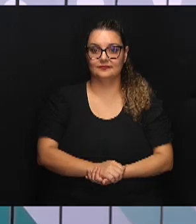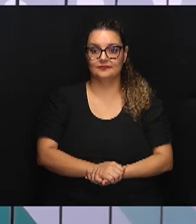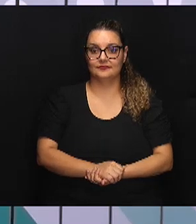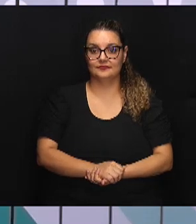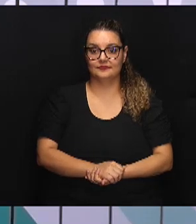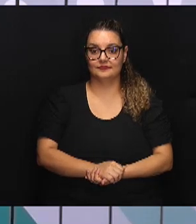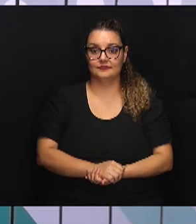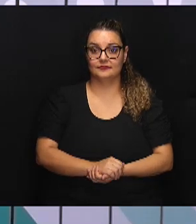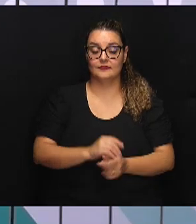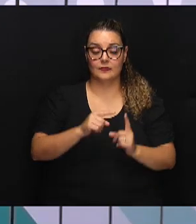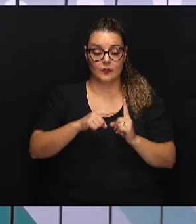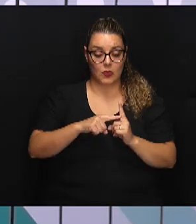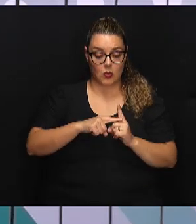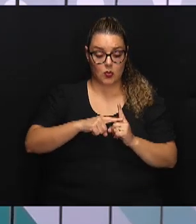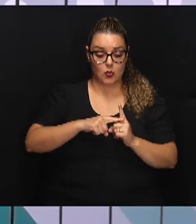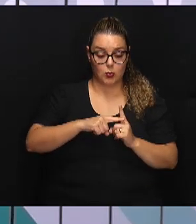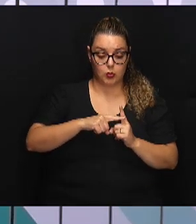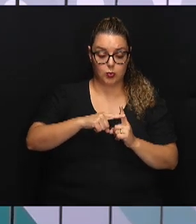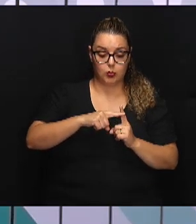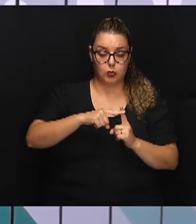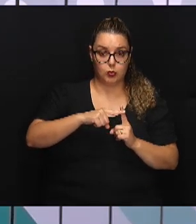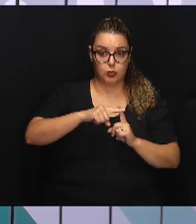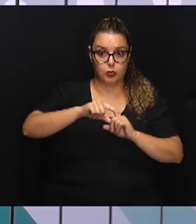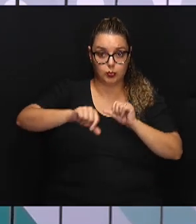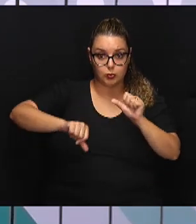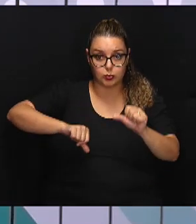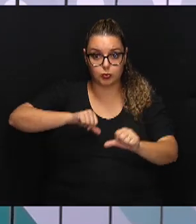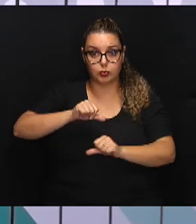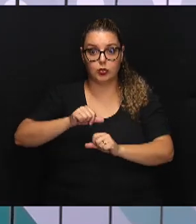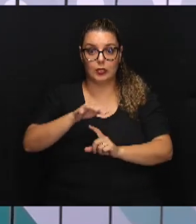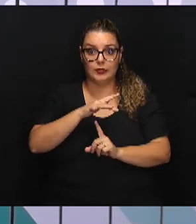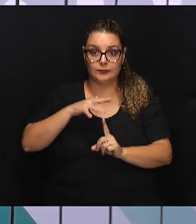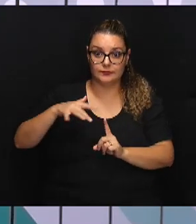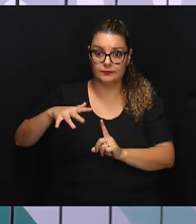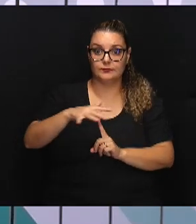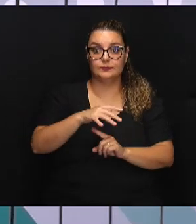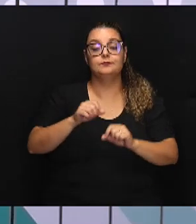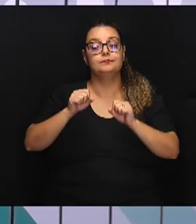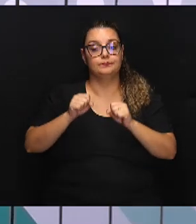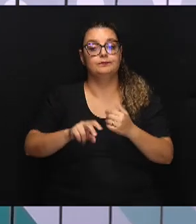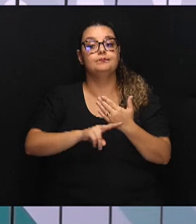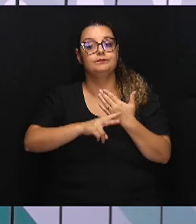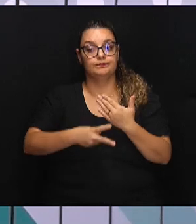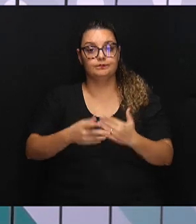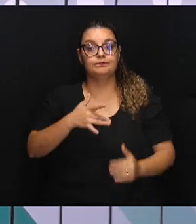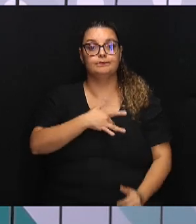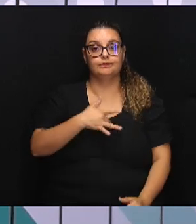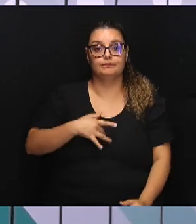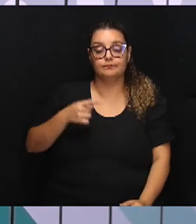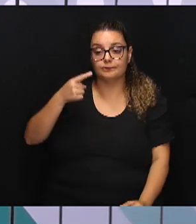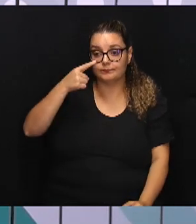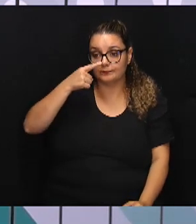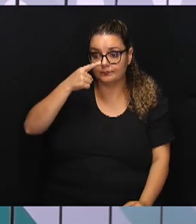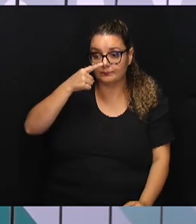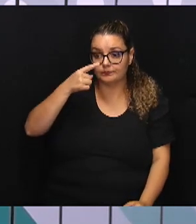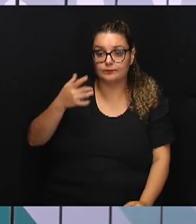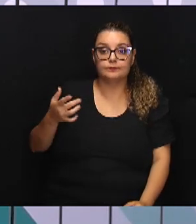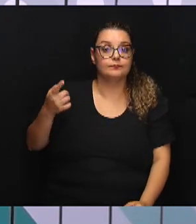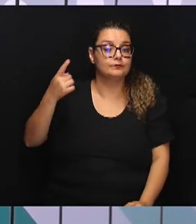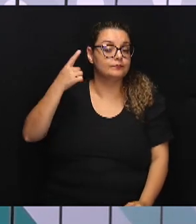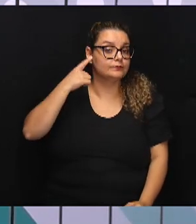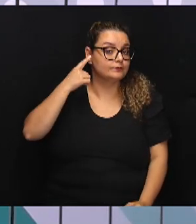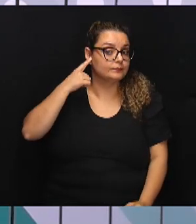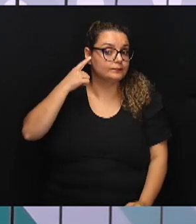altas temperaturas do verão e as mudanças ambientais podem afetar a saúde do nariz, do ouvido e